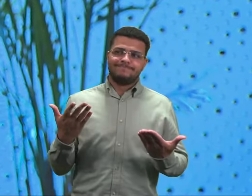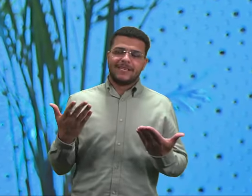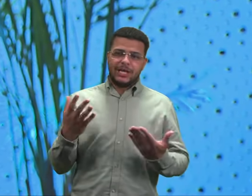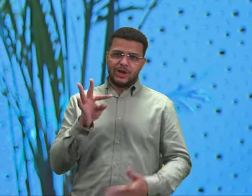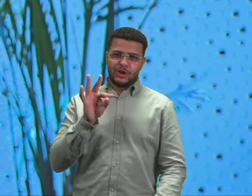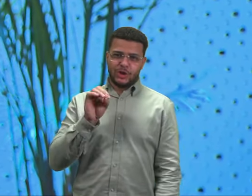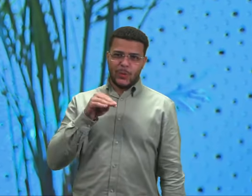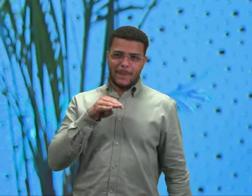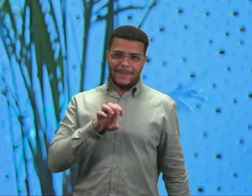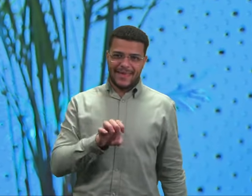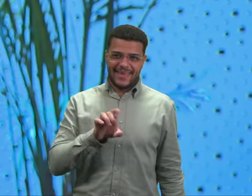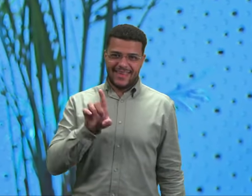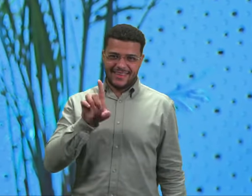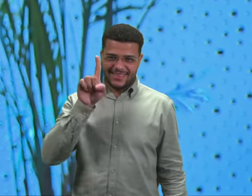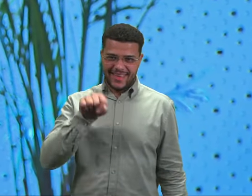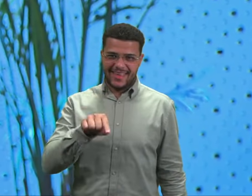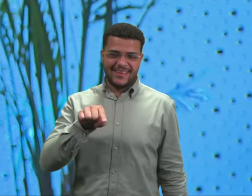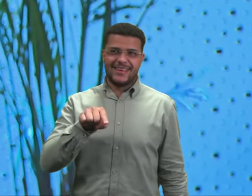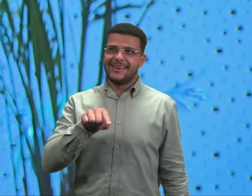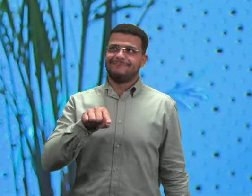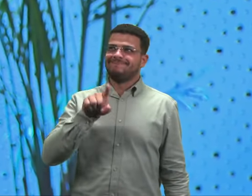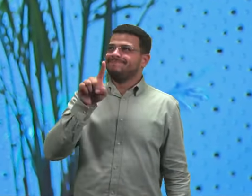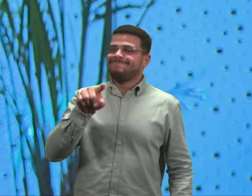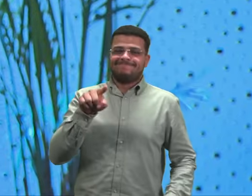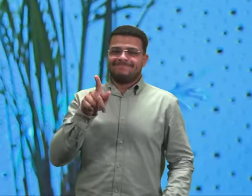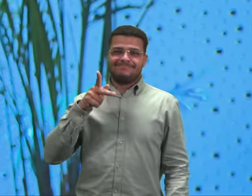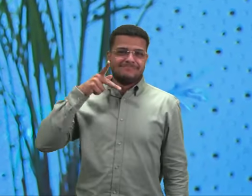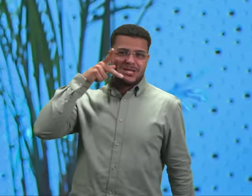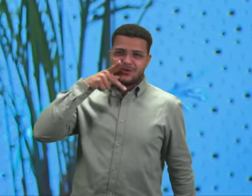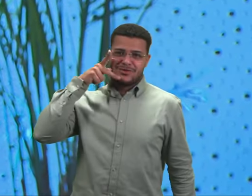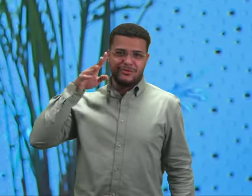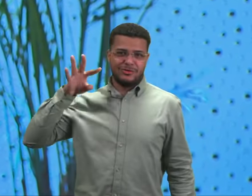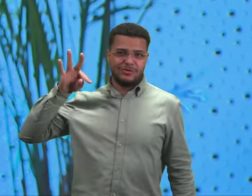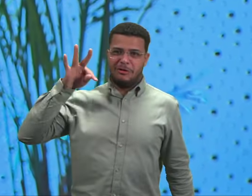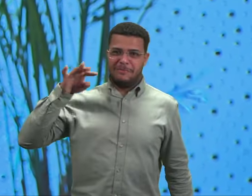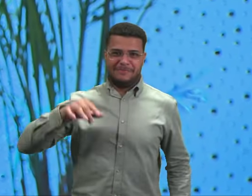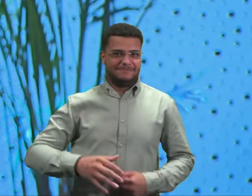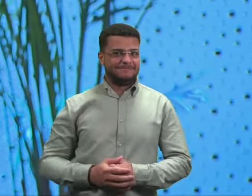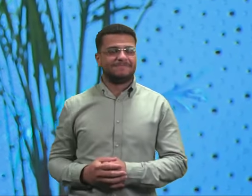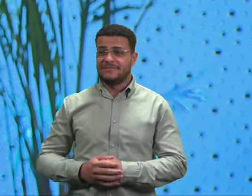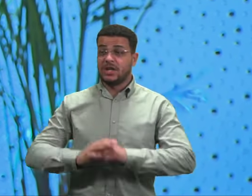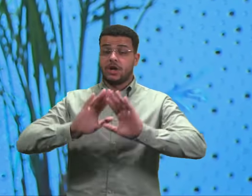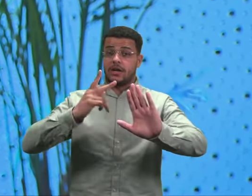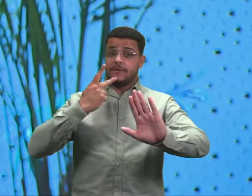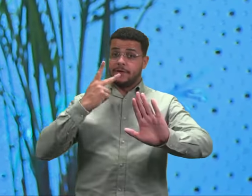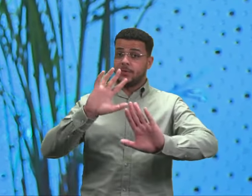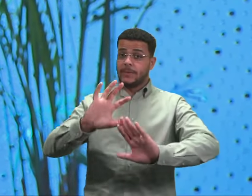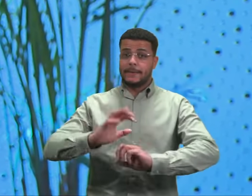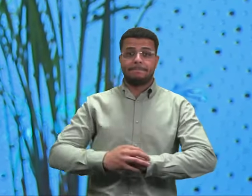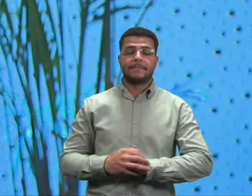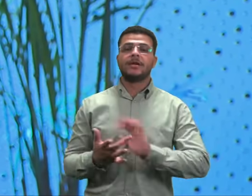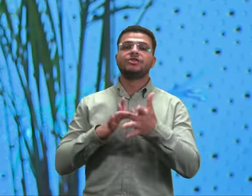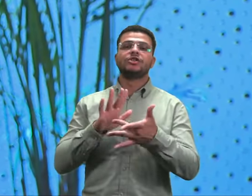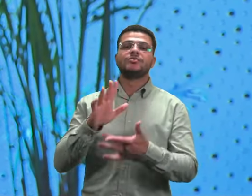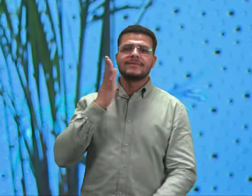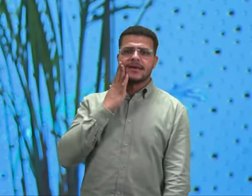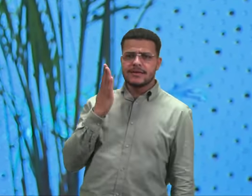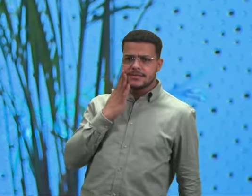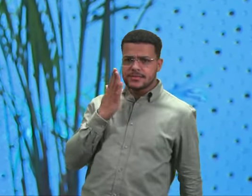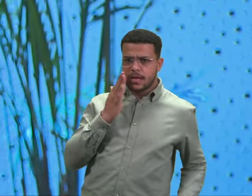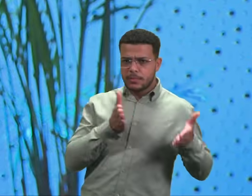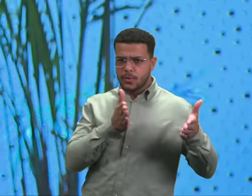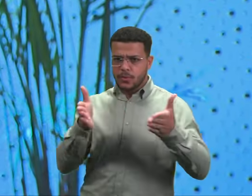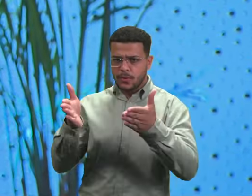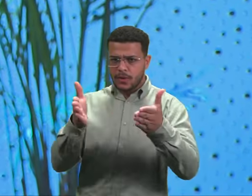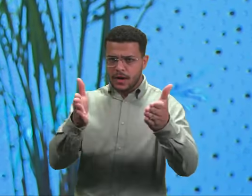Tomé, né? Tomé era um figurão. Tomé, ele disse assim, Jesus disse: e vocês sabem o caminho para